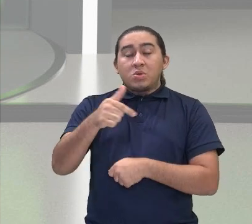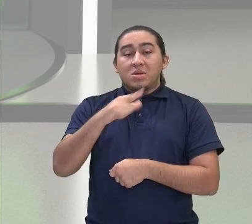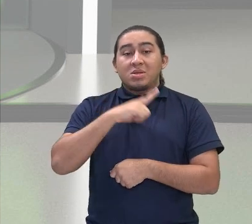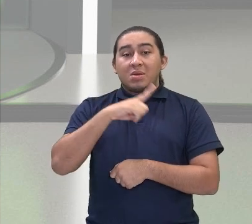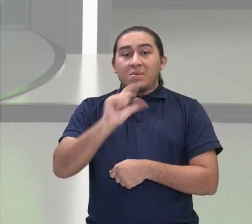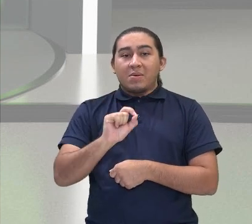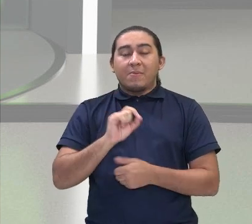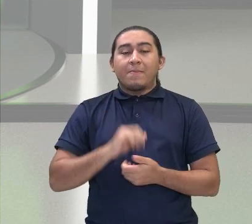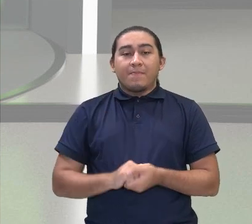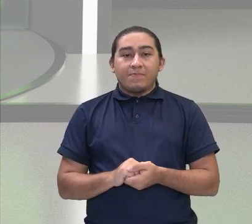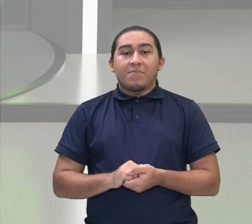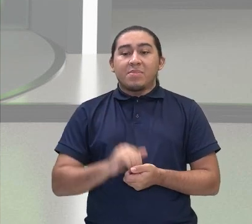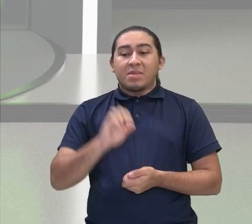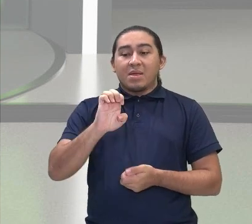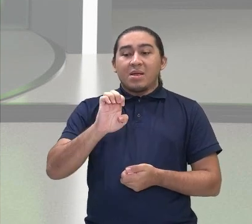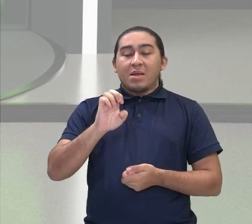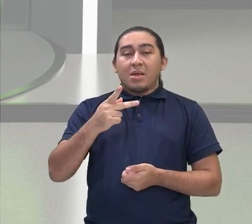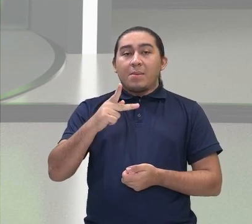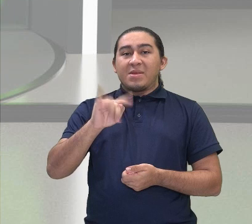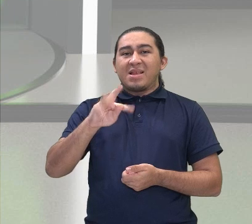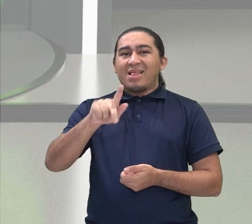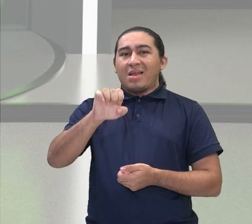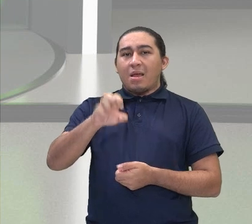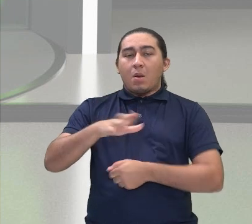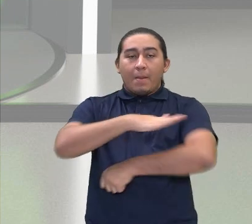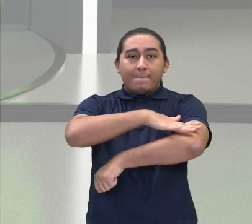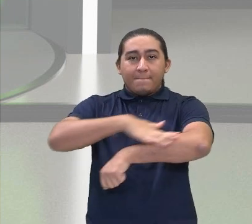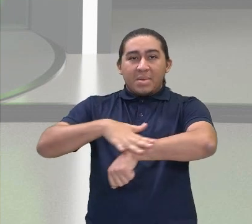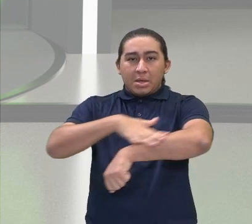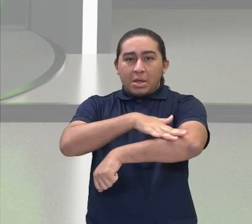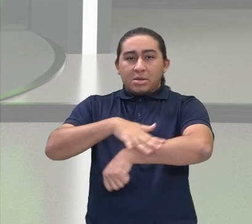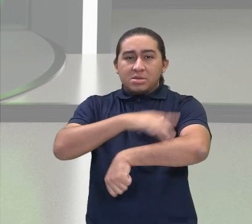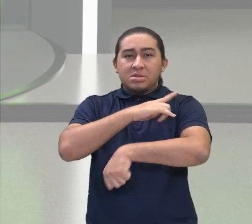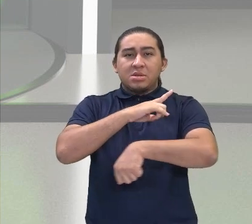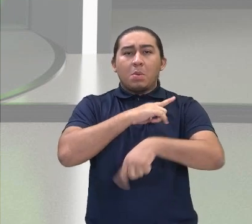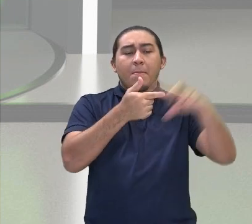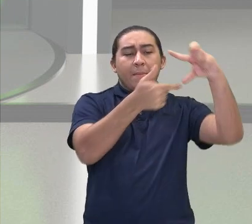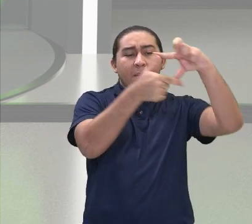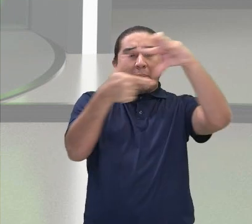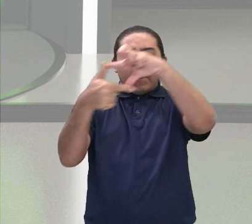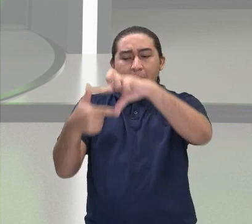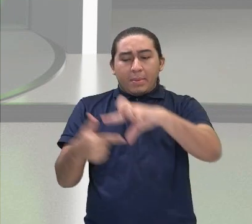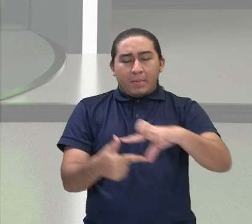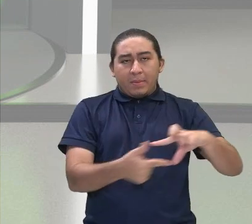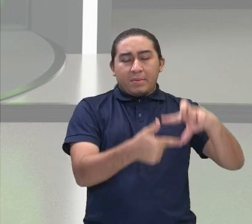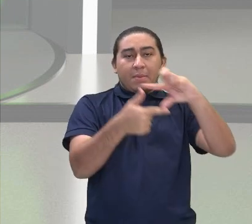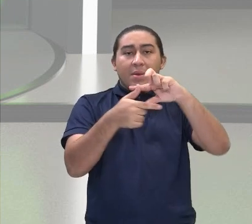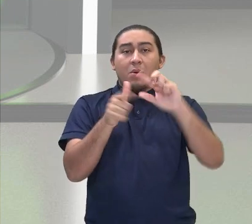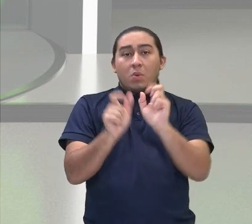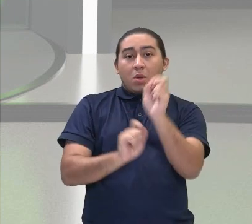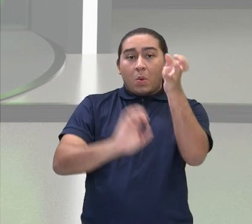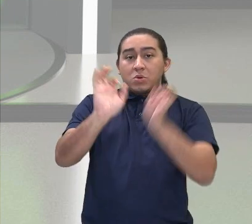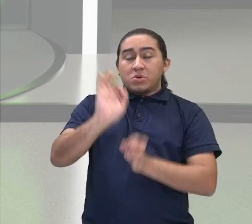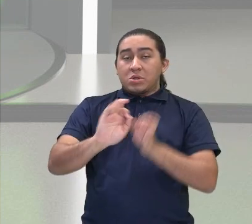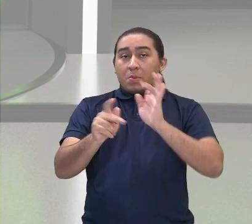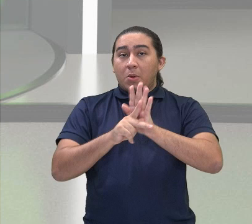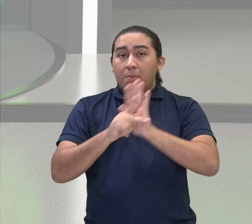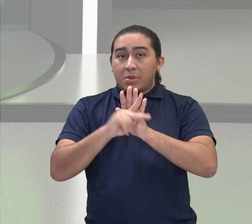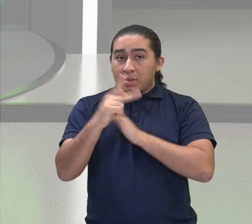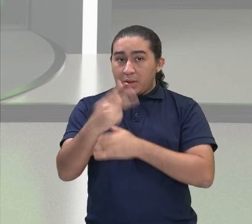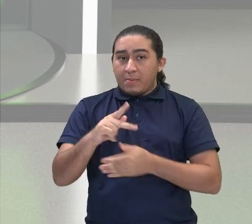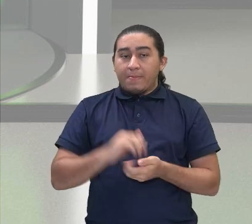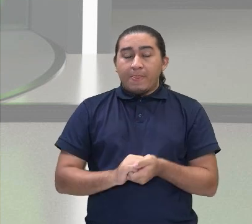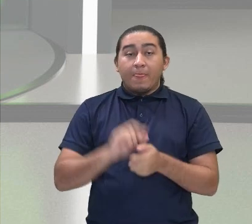tecido epitelial, né? Aparecem ali vários quadradinhos, né? As células desse tecido elas estão organizadas dessa forma.